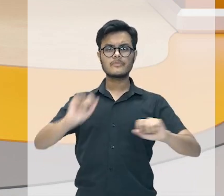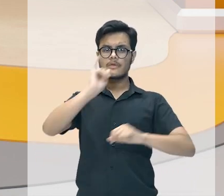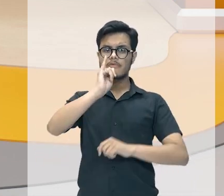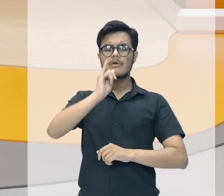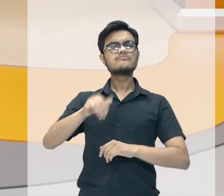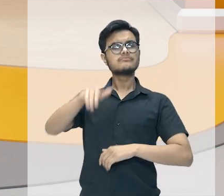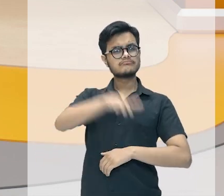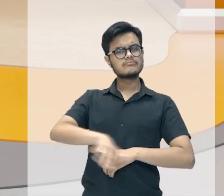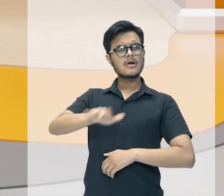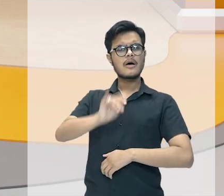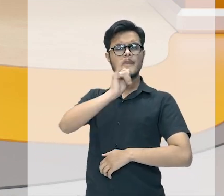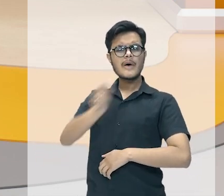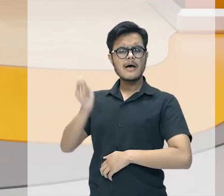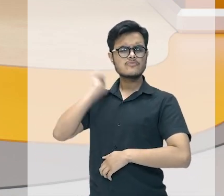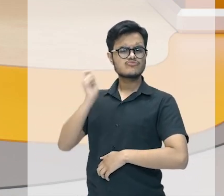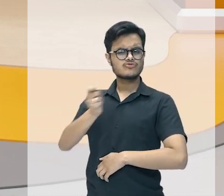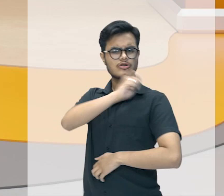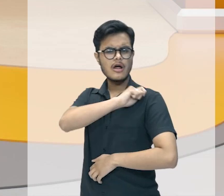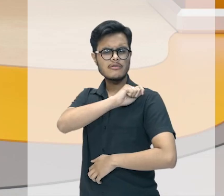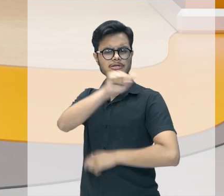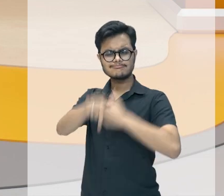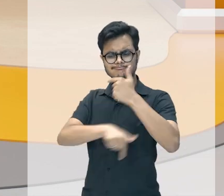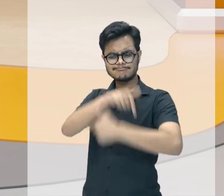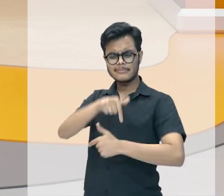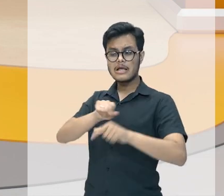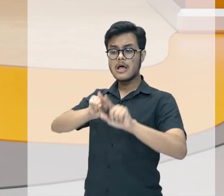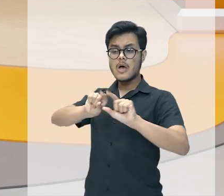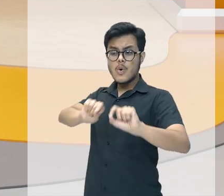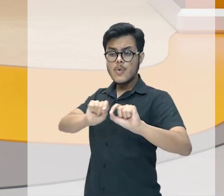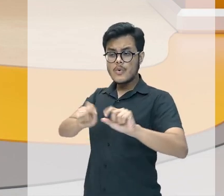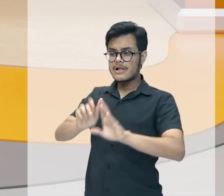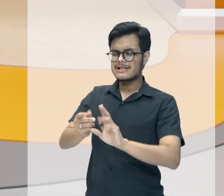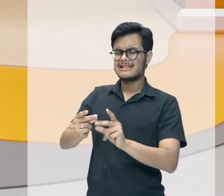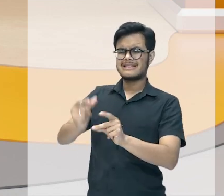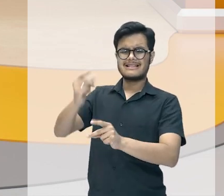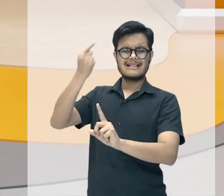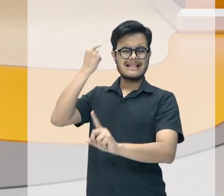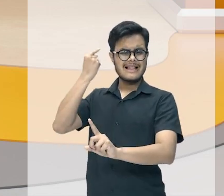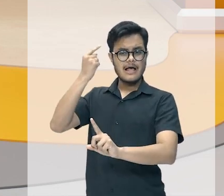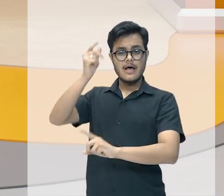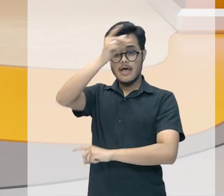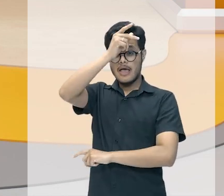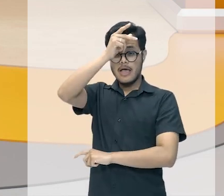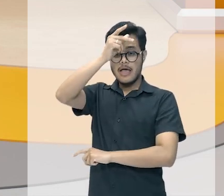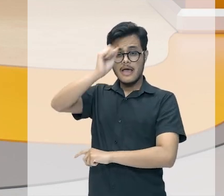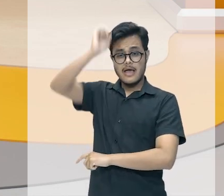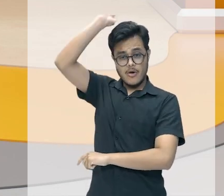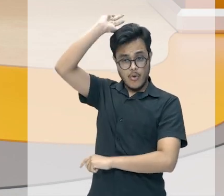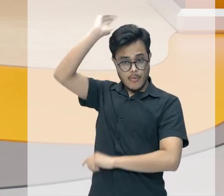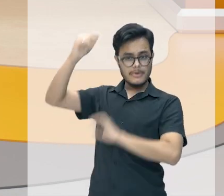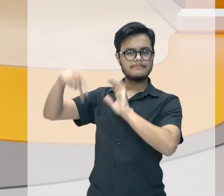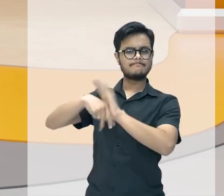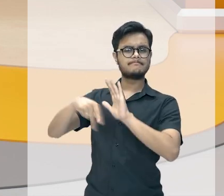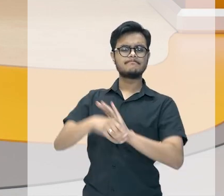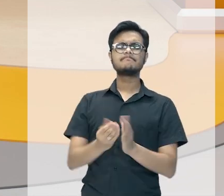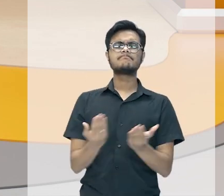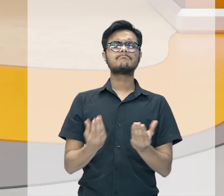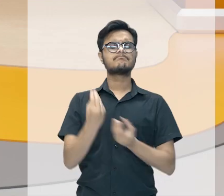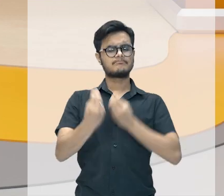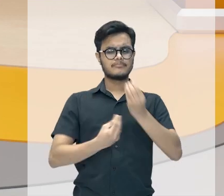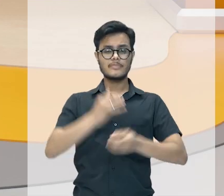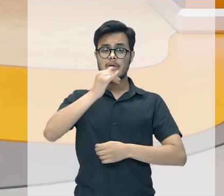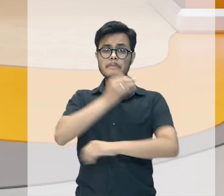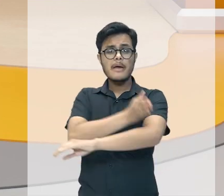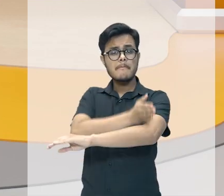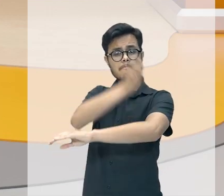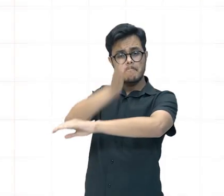essa escravidão, então, lá na Roma Antiga. Como que eram, então, essas formas de trabalho? E a gente vai perpassar também o período